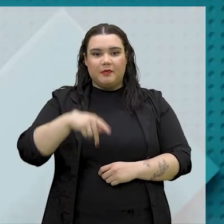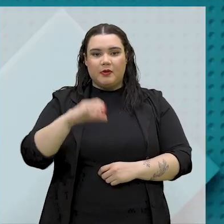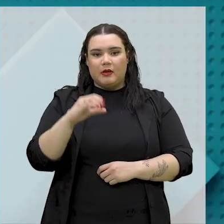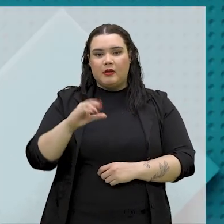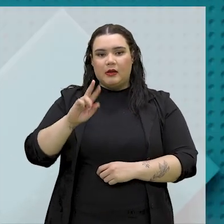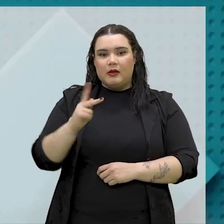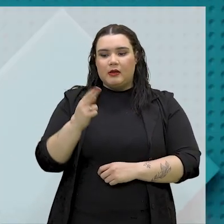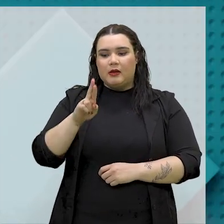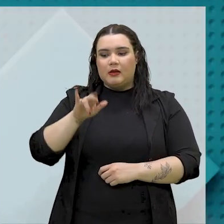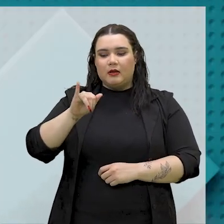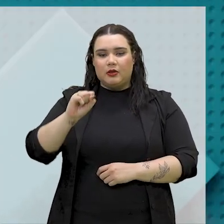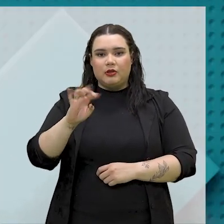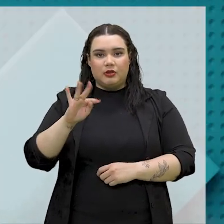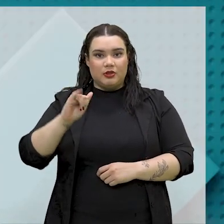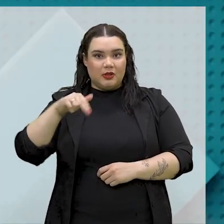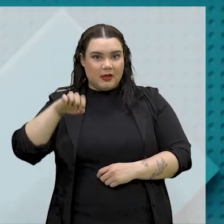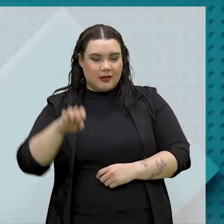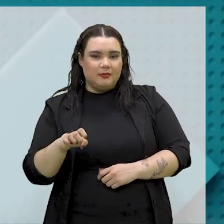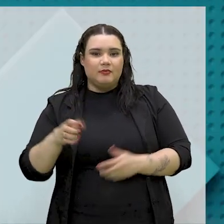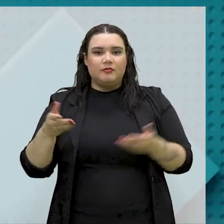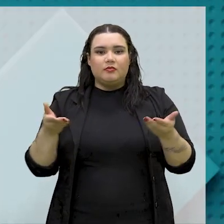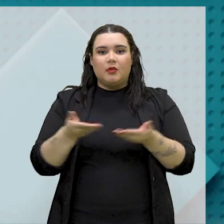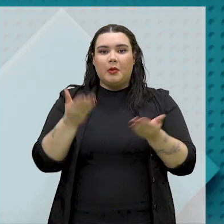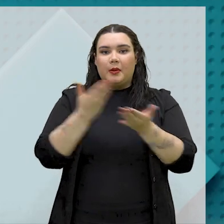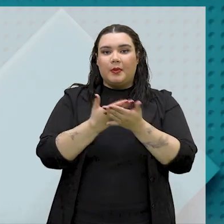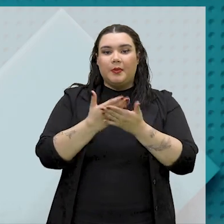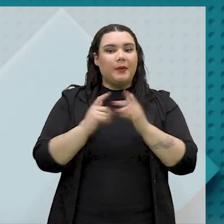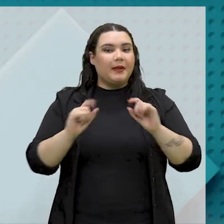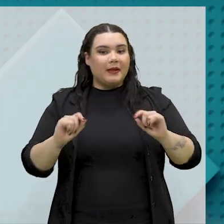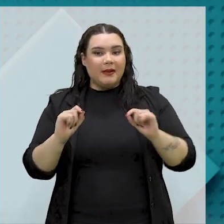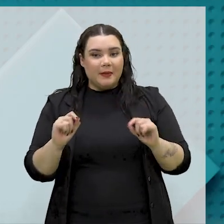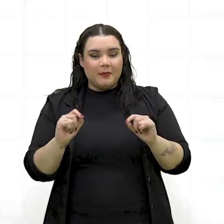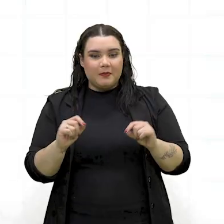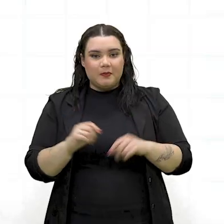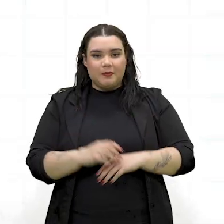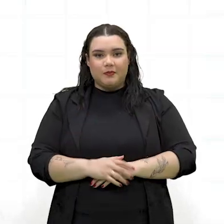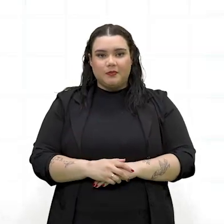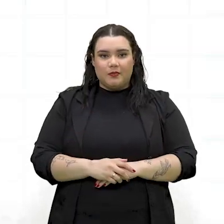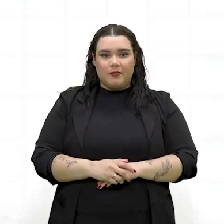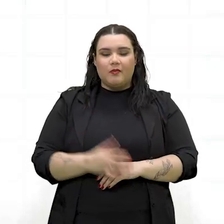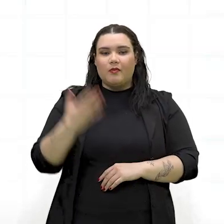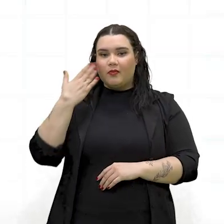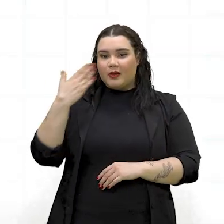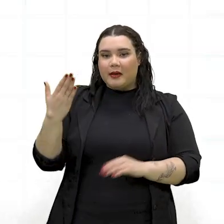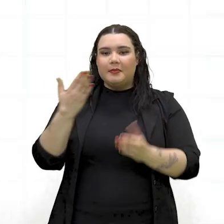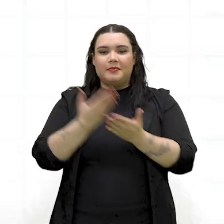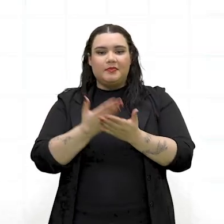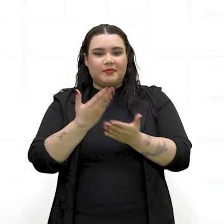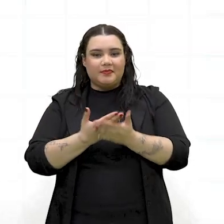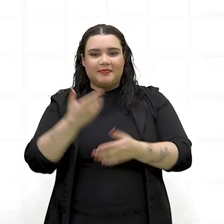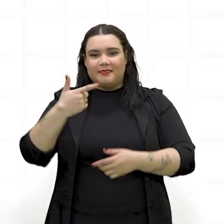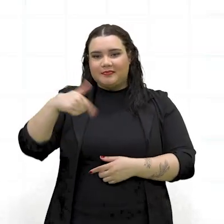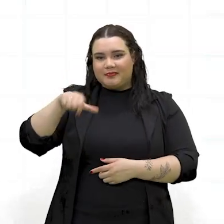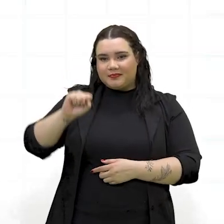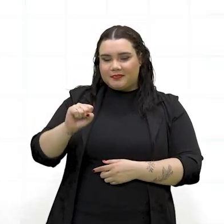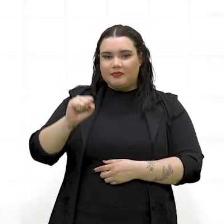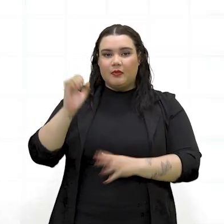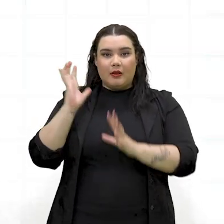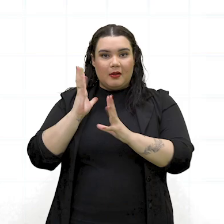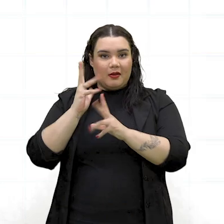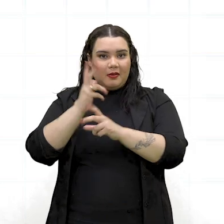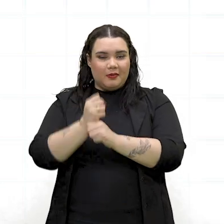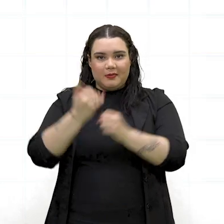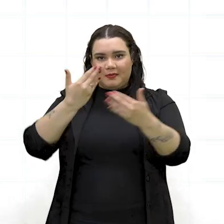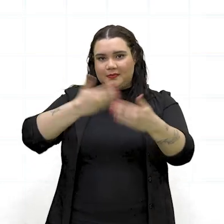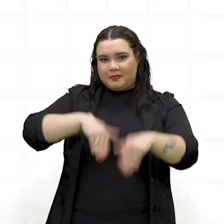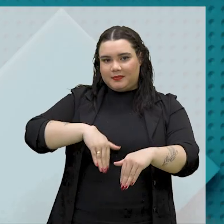Cristiane Mourão. Vamos verificar a aula? Então é a aula 28, revisão